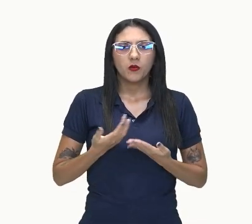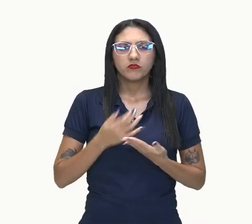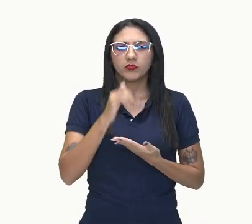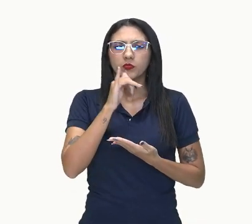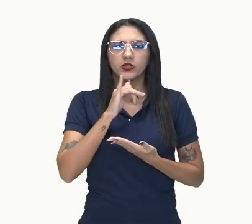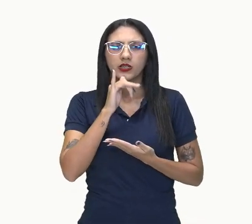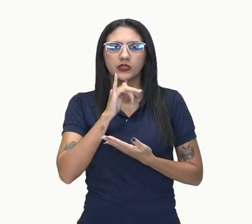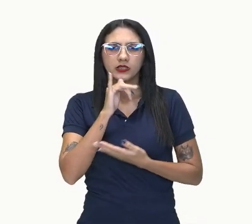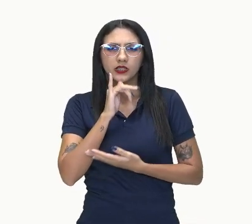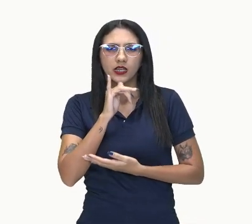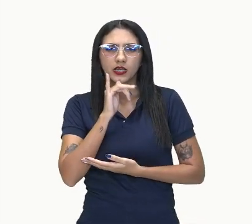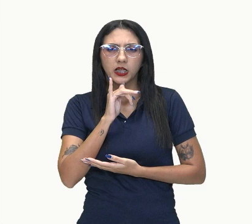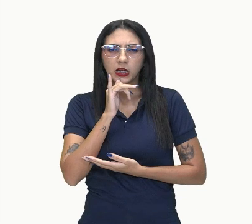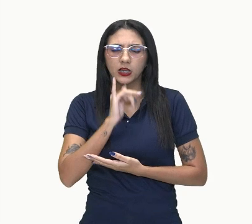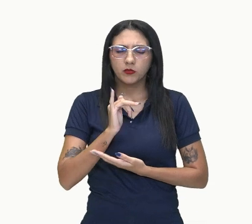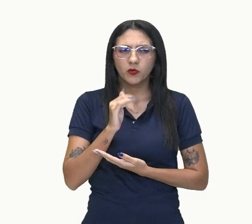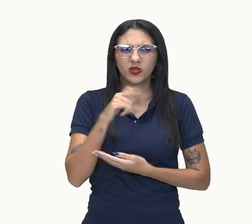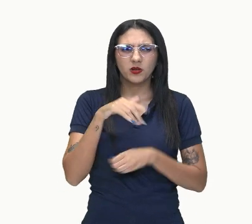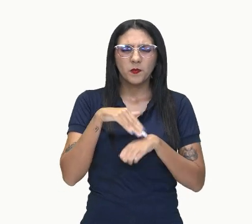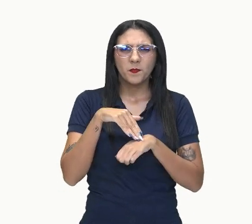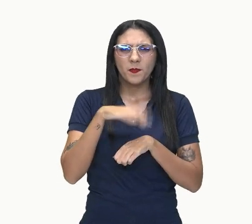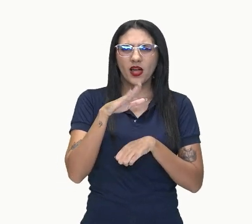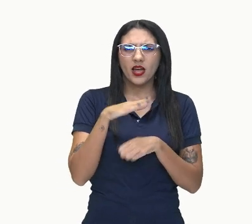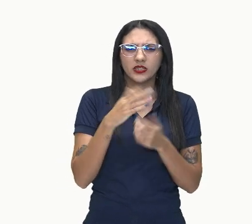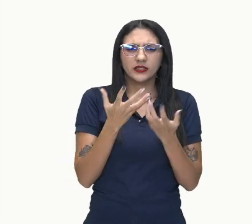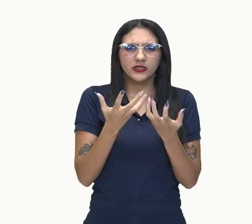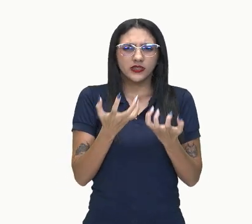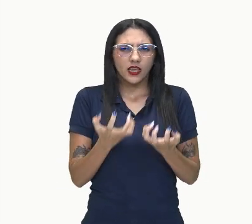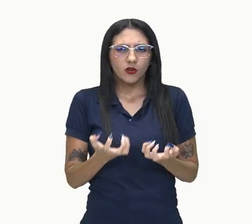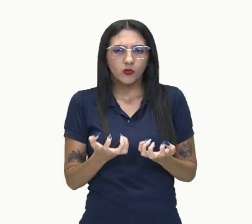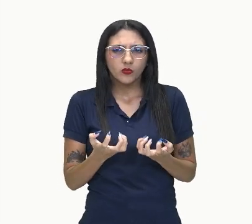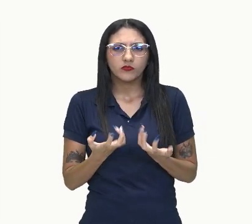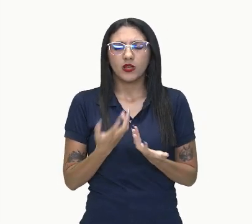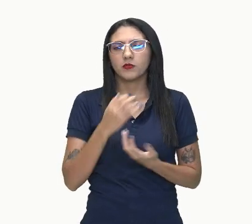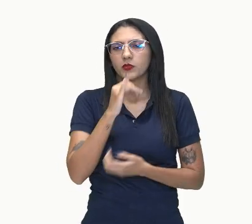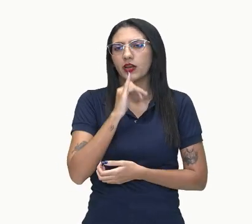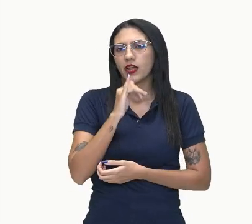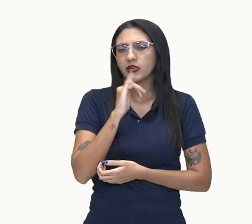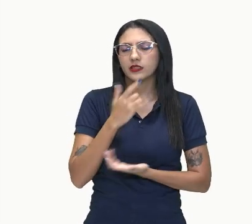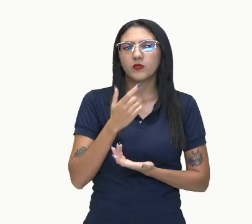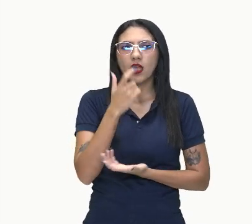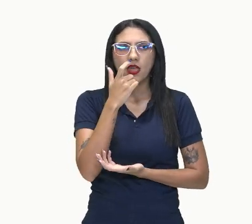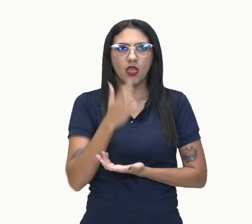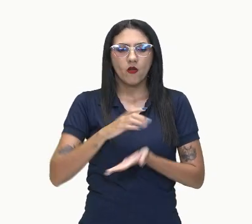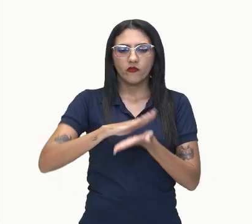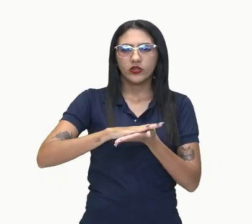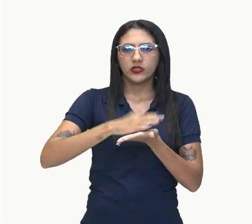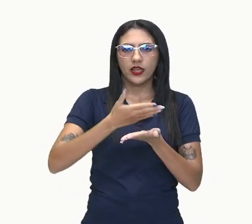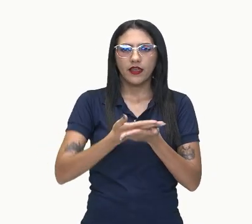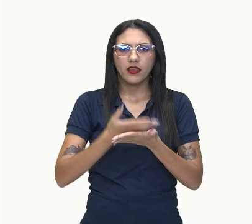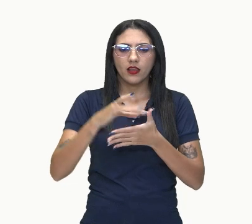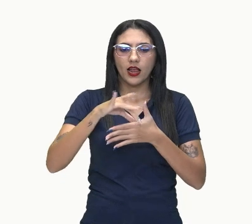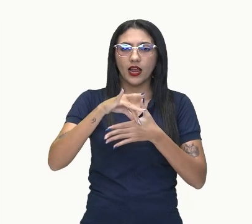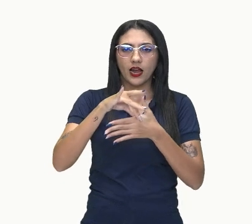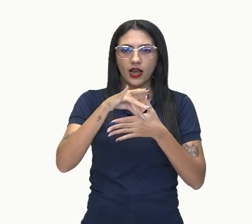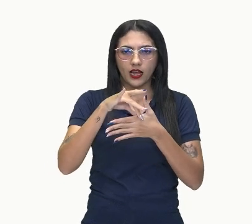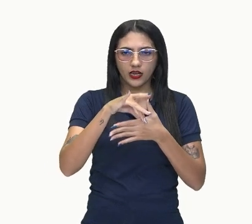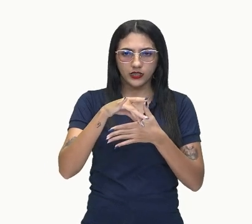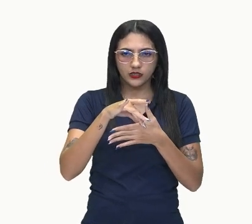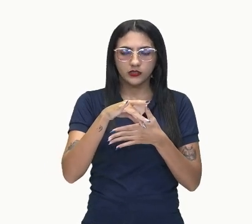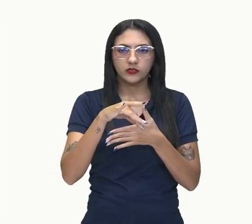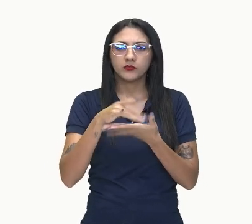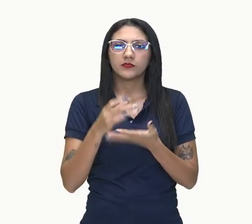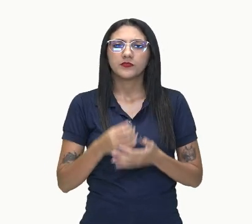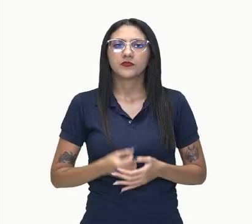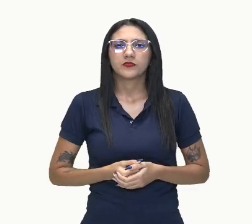está mais seco, por exemplo, eu fritei um bife hoje e fritei um bife